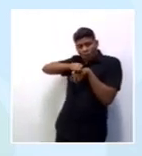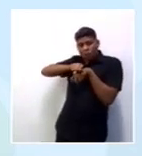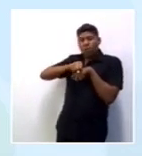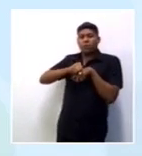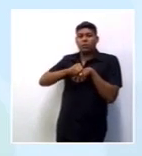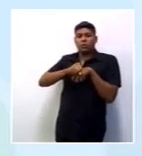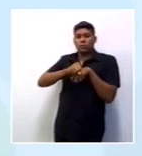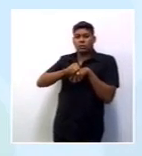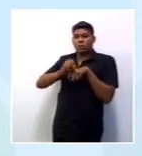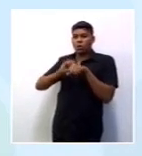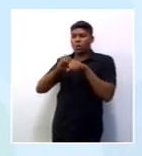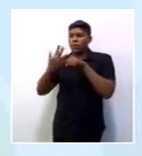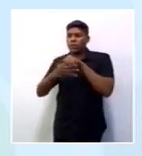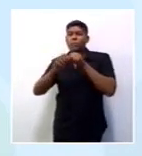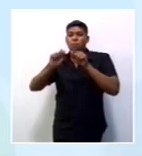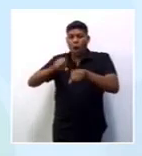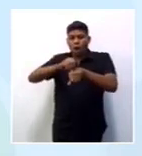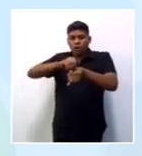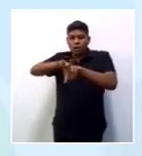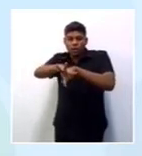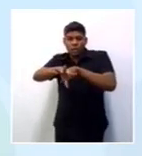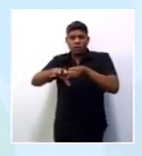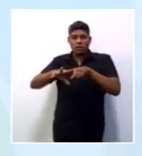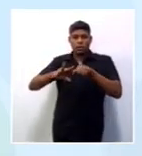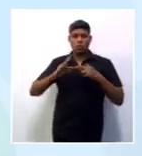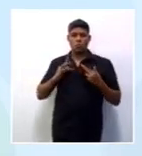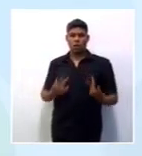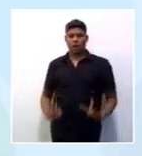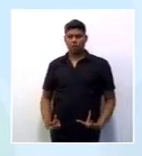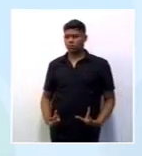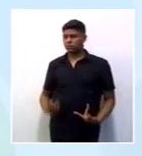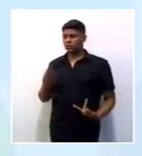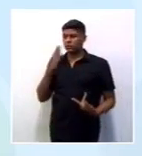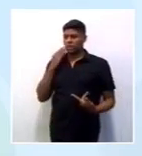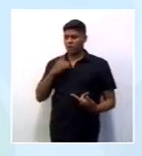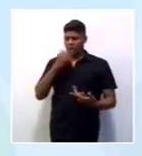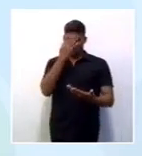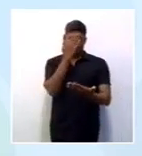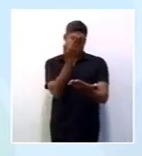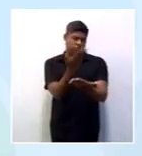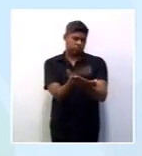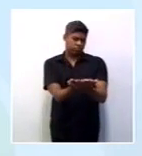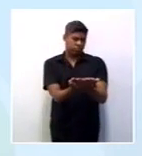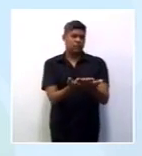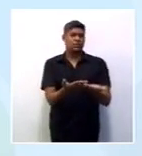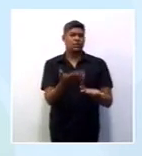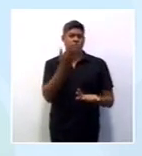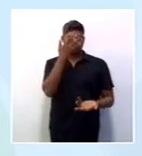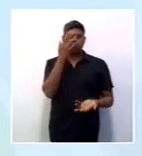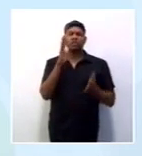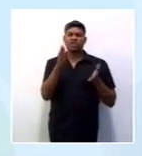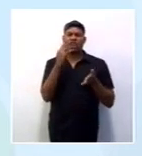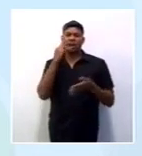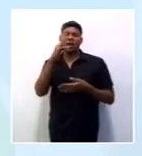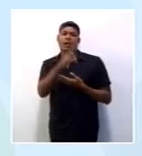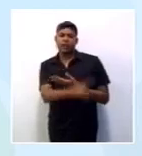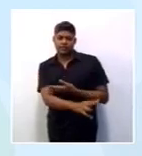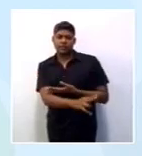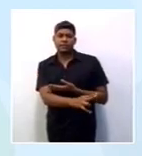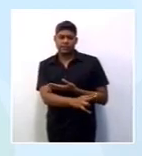para os seres humanos. Isso é uma notícia que eu acredito que muita gente tenha visto,